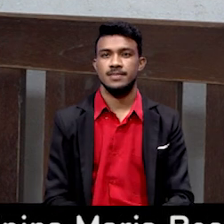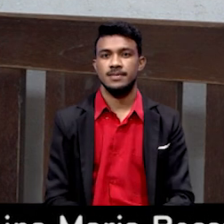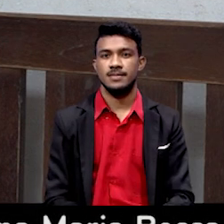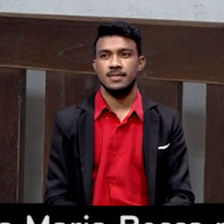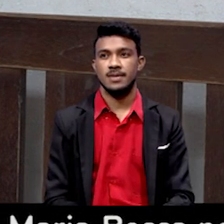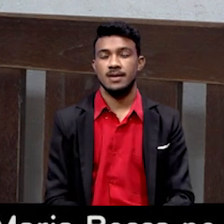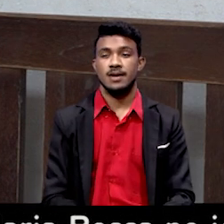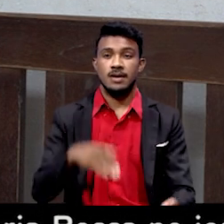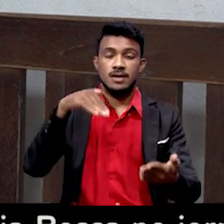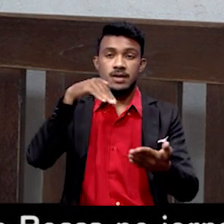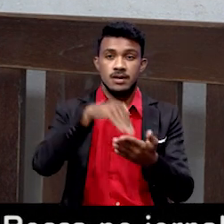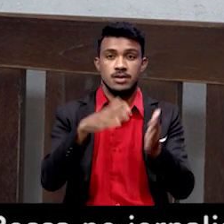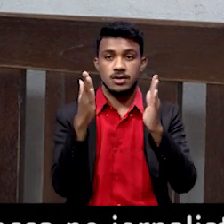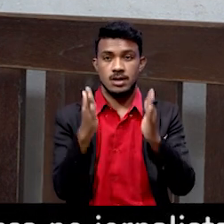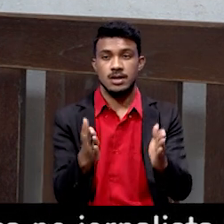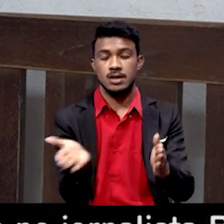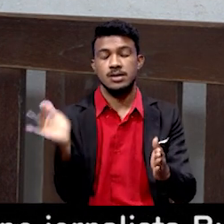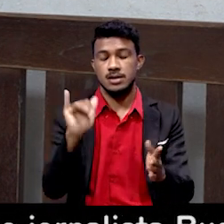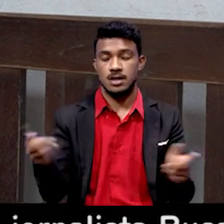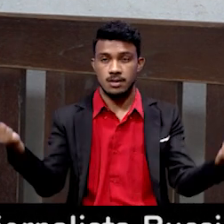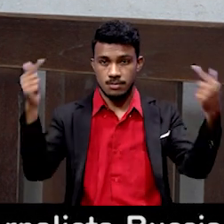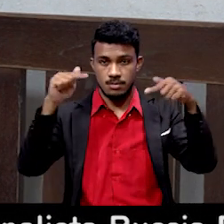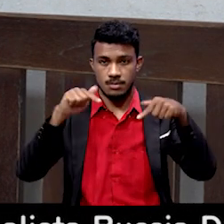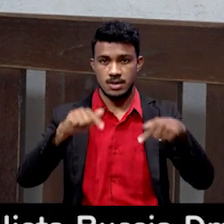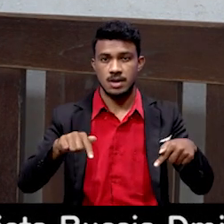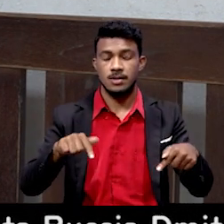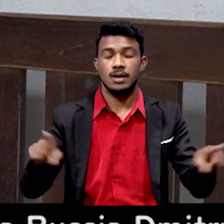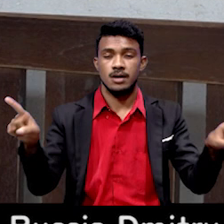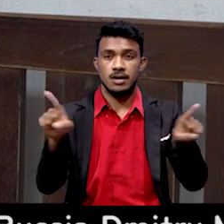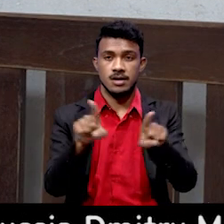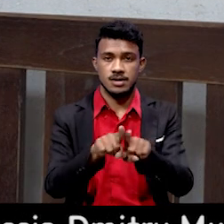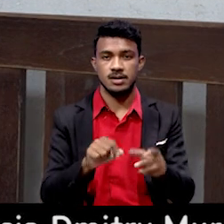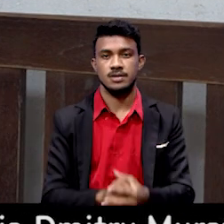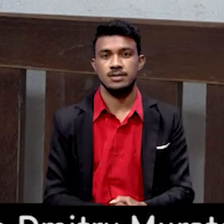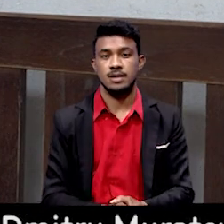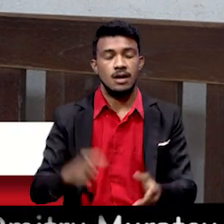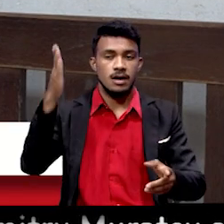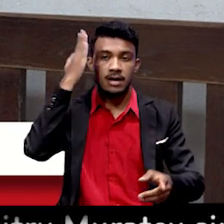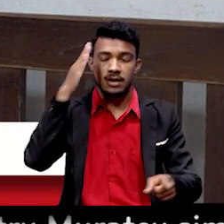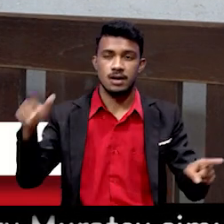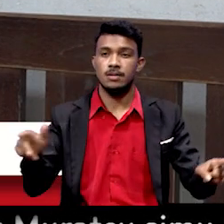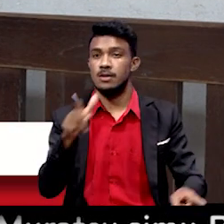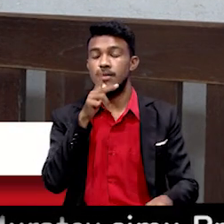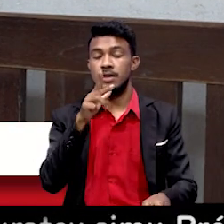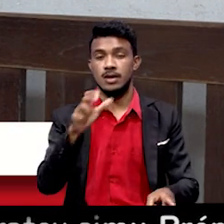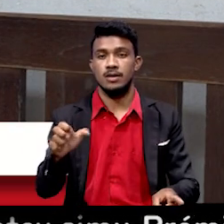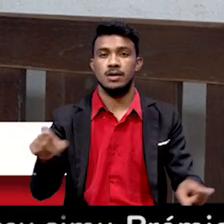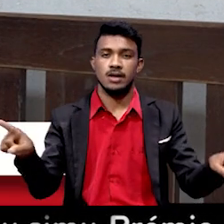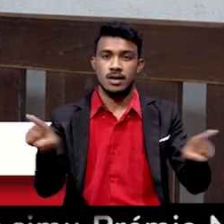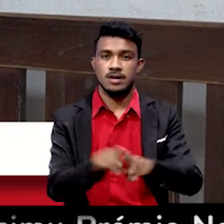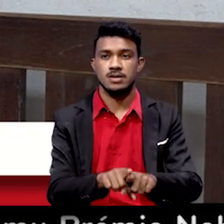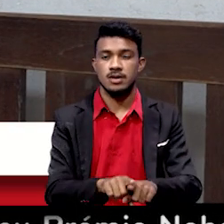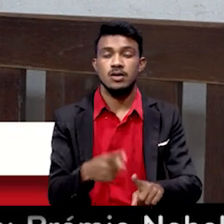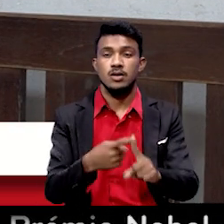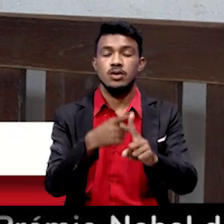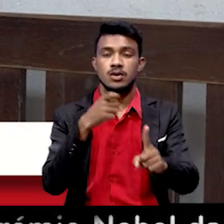aluno sira mai ho tamene né, ho nível na bem lahanesan. Nível conhecimento da língua, né? Lá nessa. Mas essa